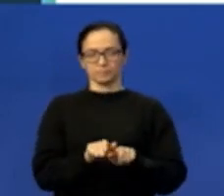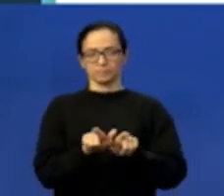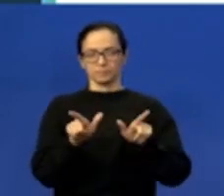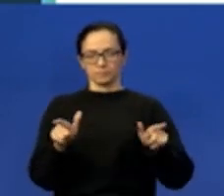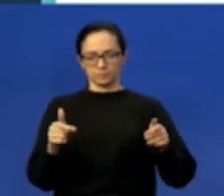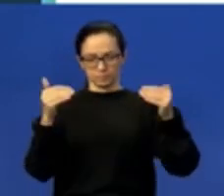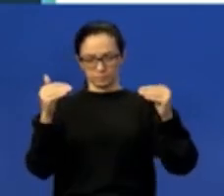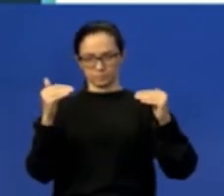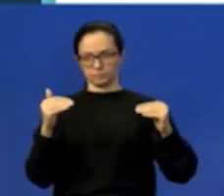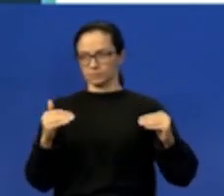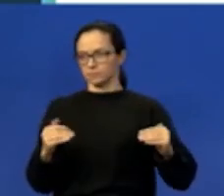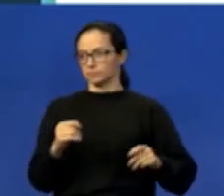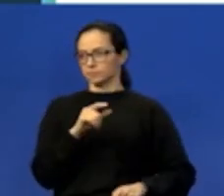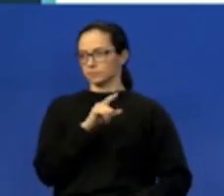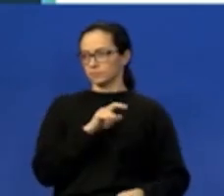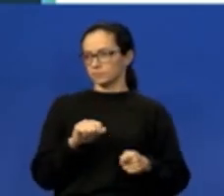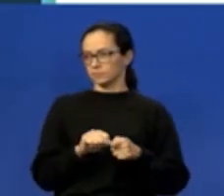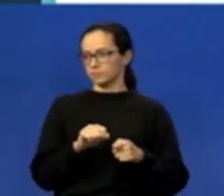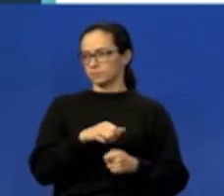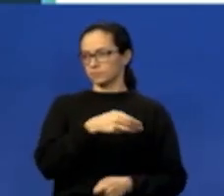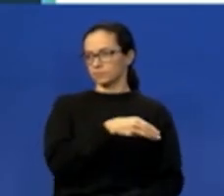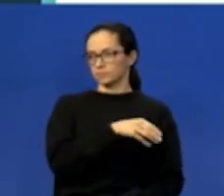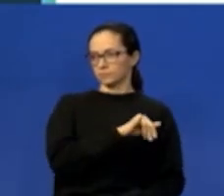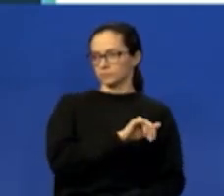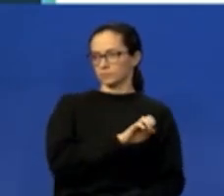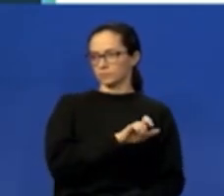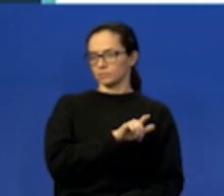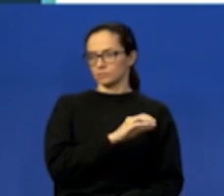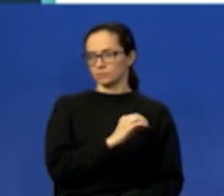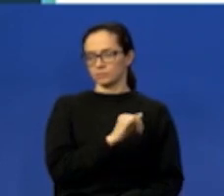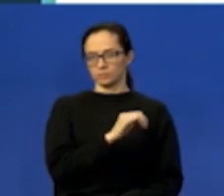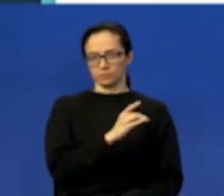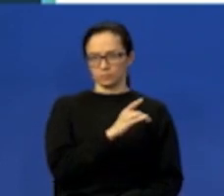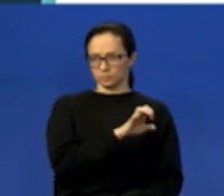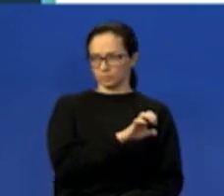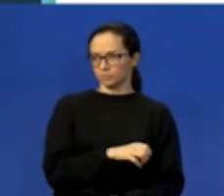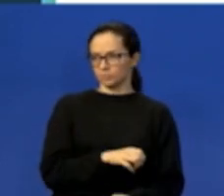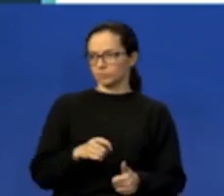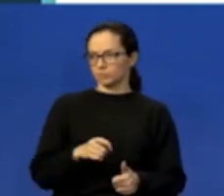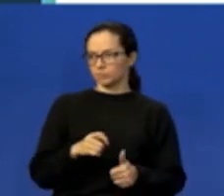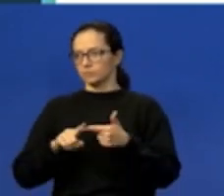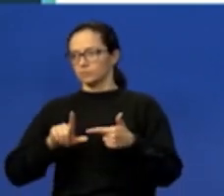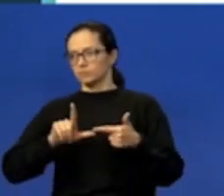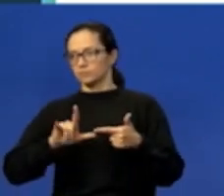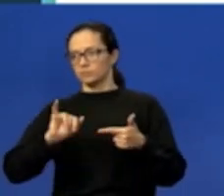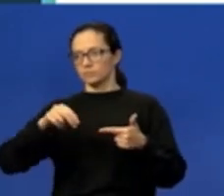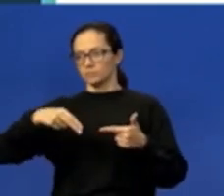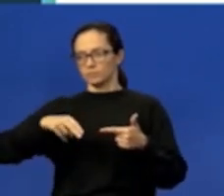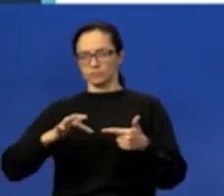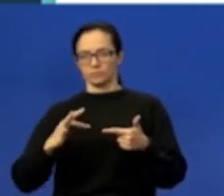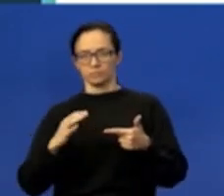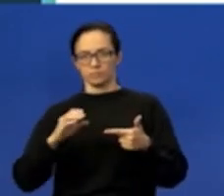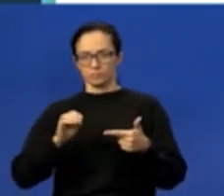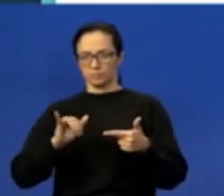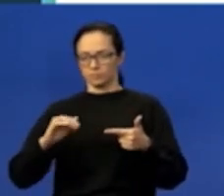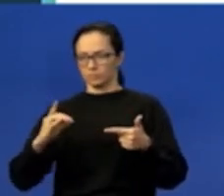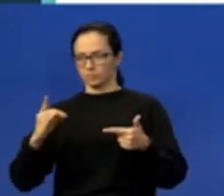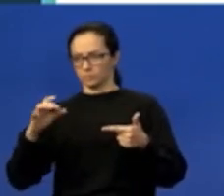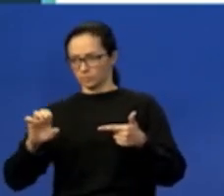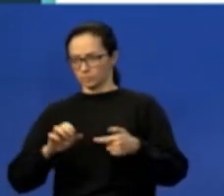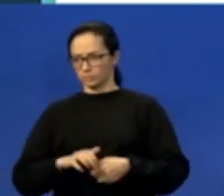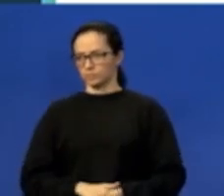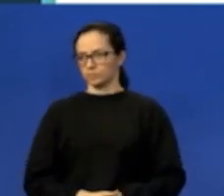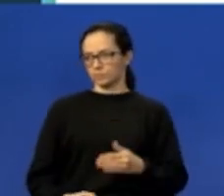a célula-tronco mieloide e a célula-tronco linfóide. A célula-tronco mieloide, eu vou falar primeiramente da célula-tronco mieloide,